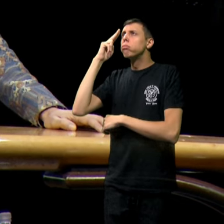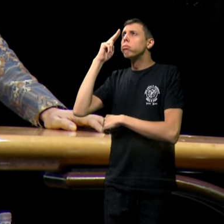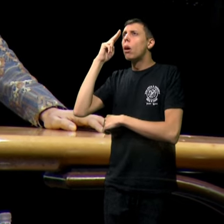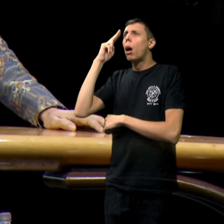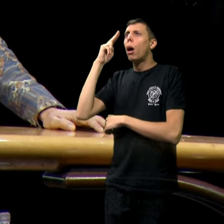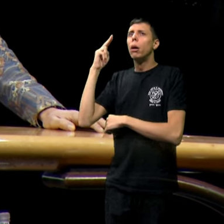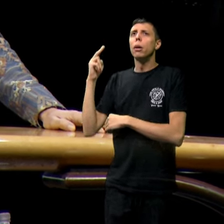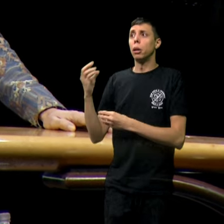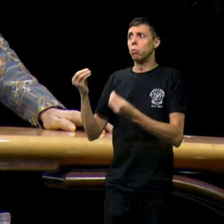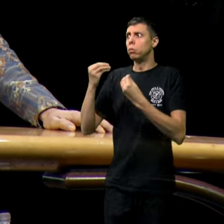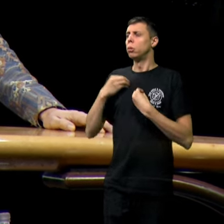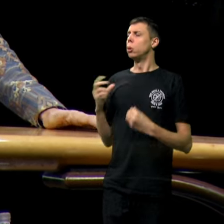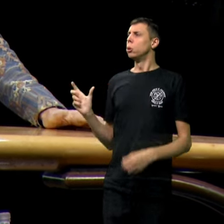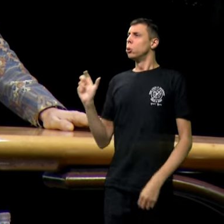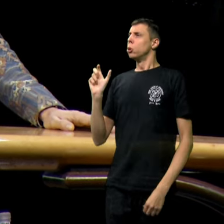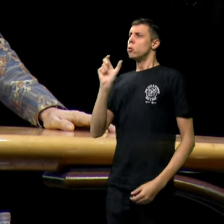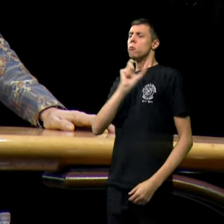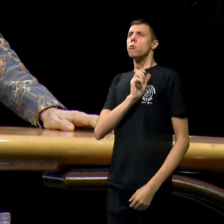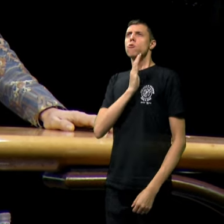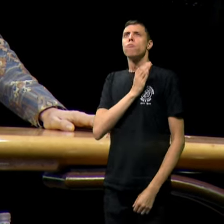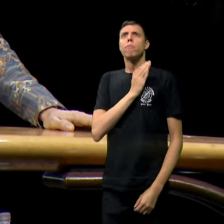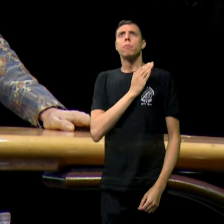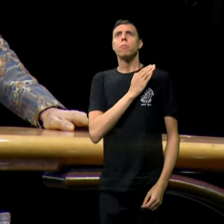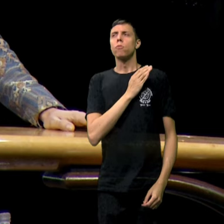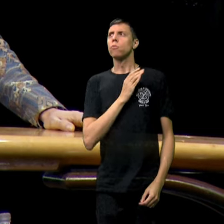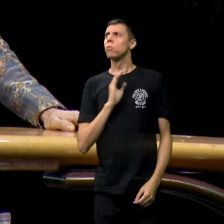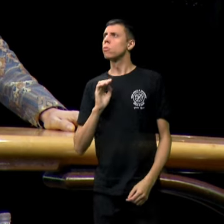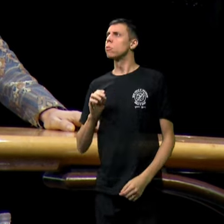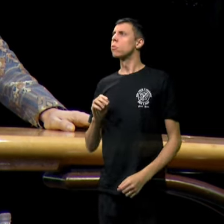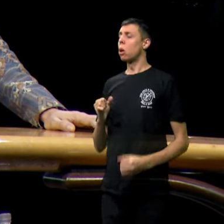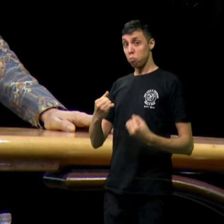palavra. No sonho havia